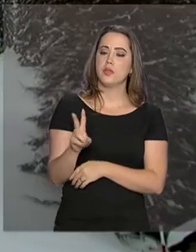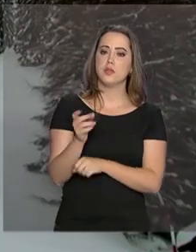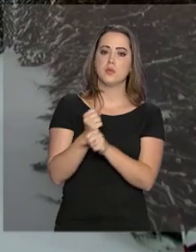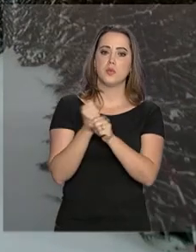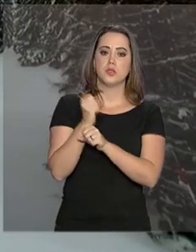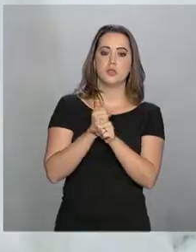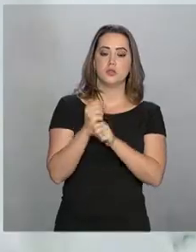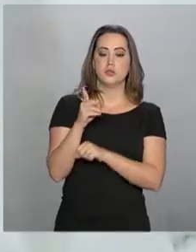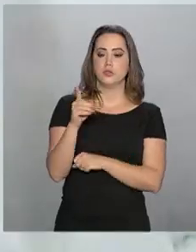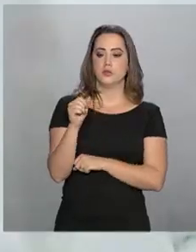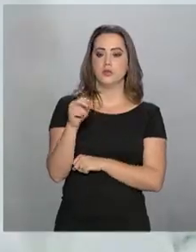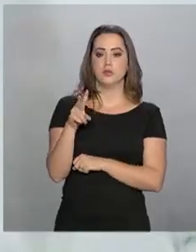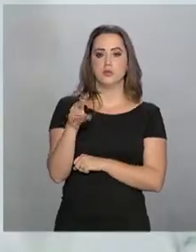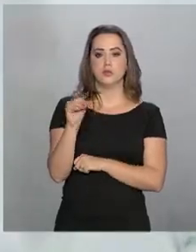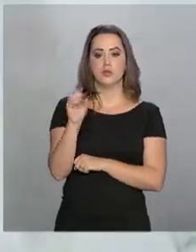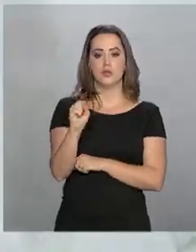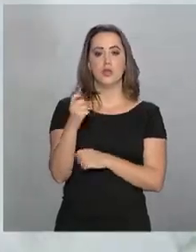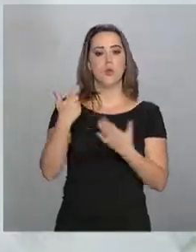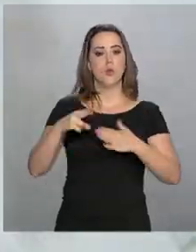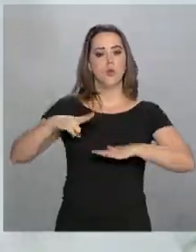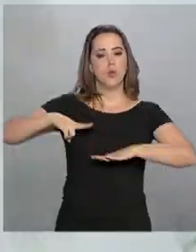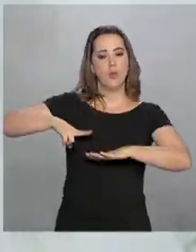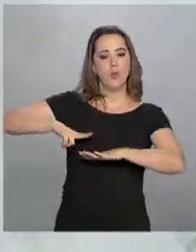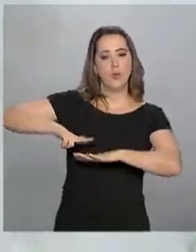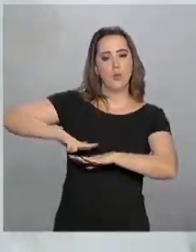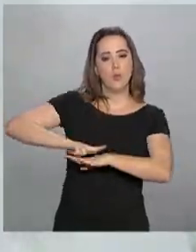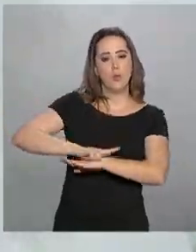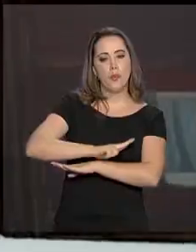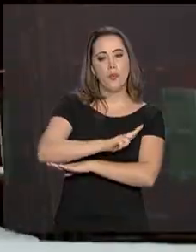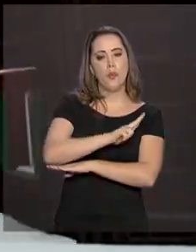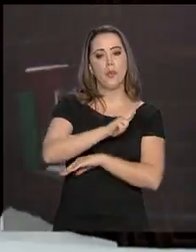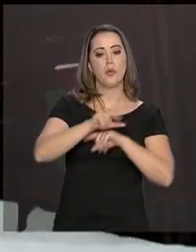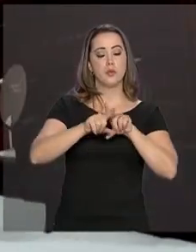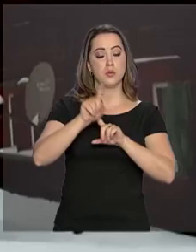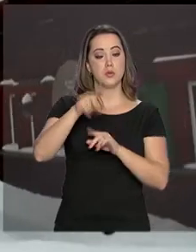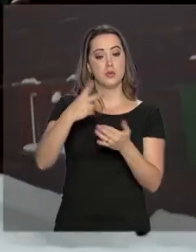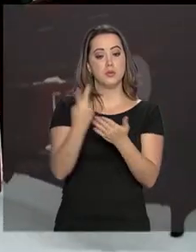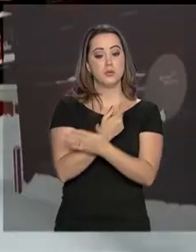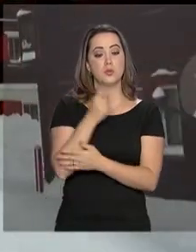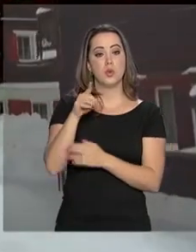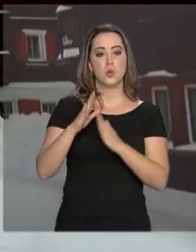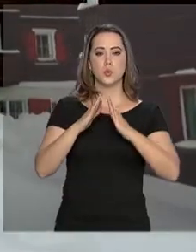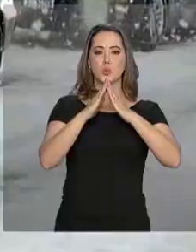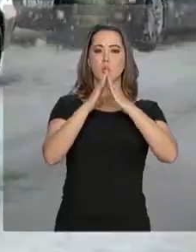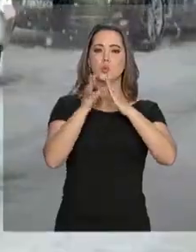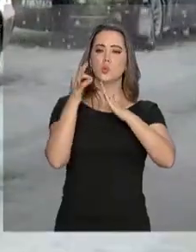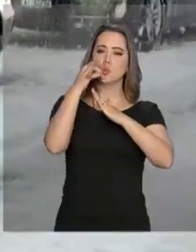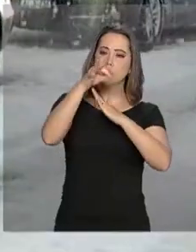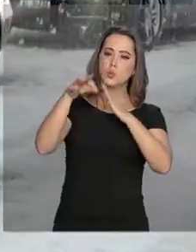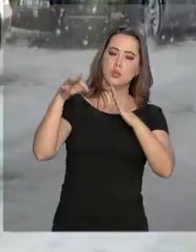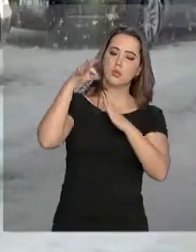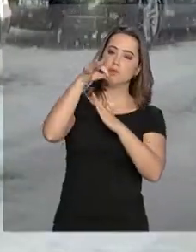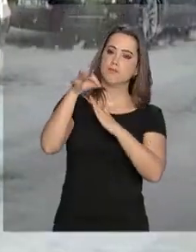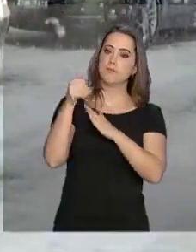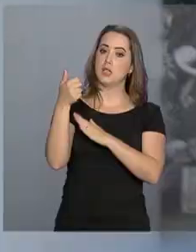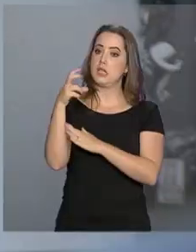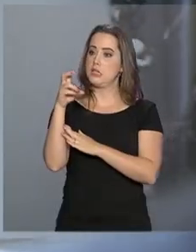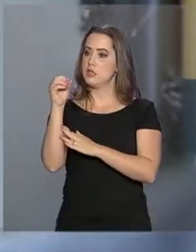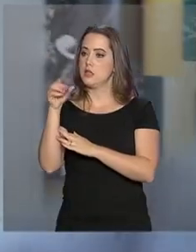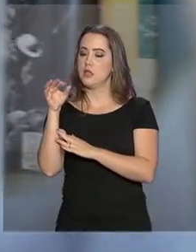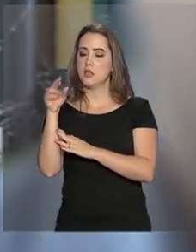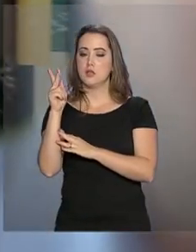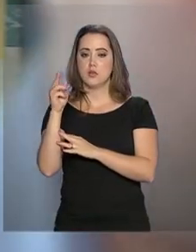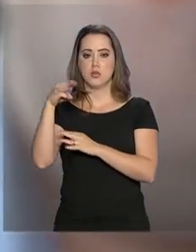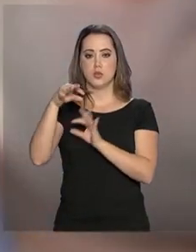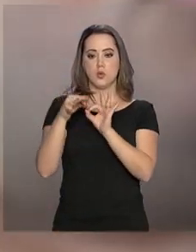em davos uma estação de esqui localizado nos alpes suíços a cerca de 150 quilômetros da cidade de zurique